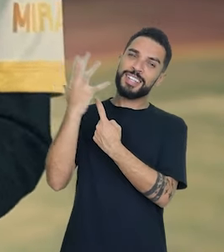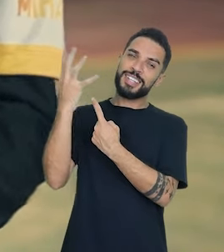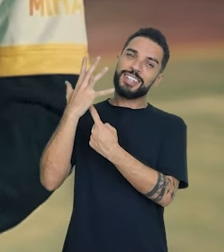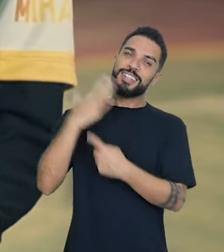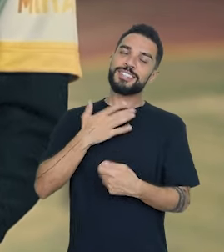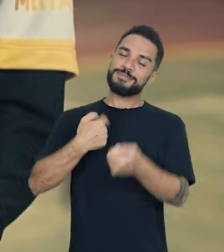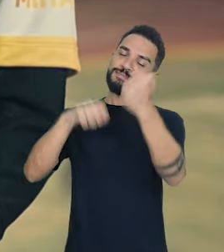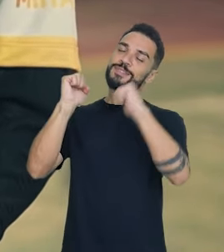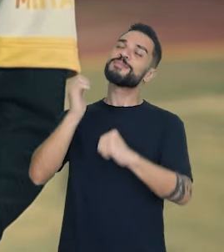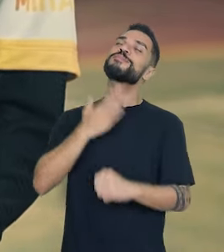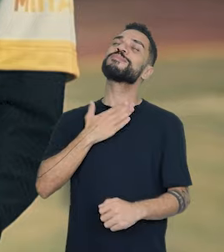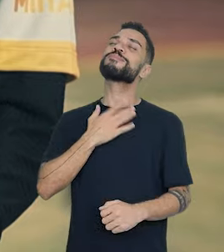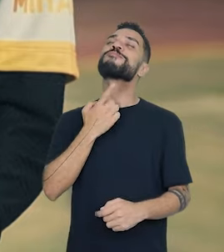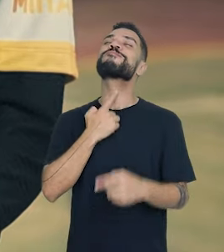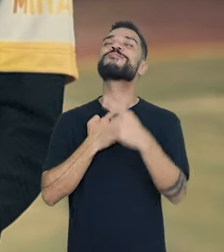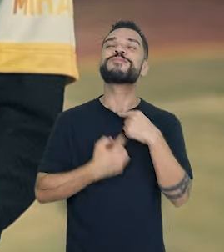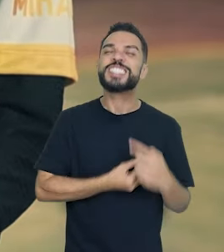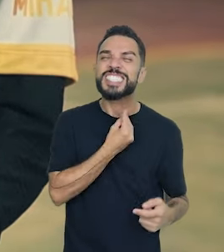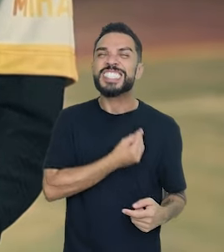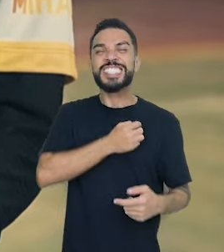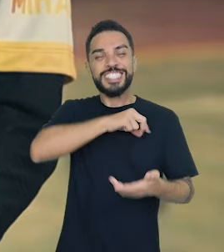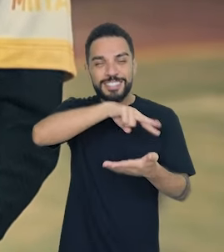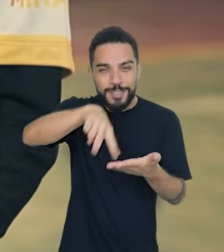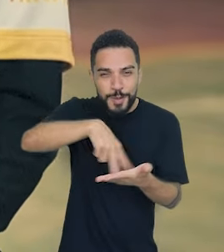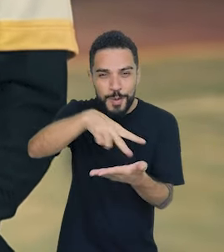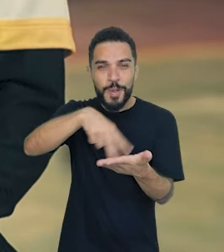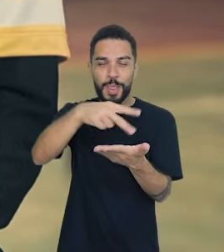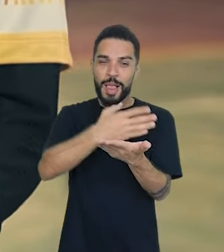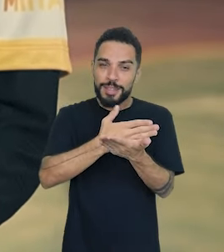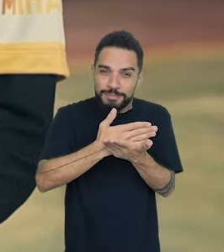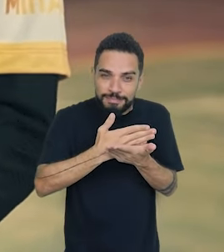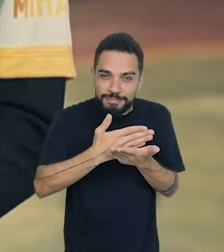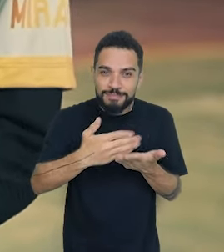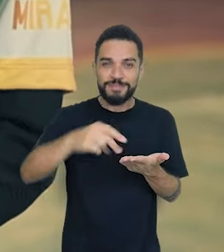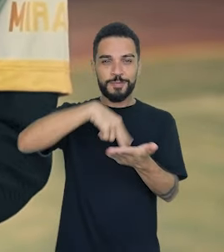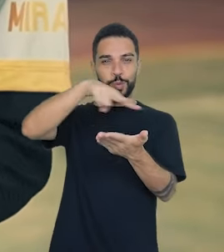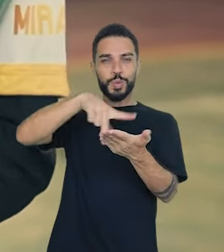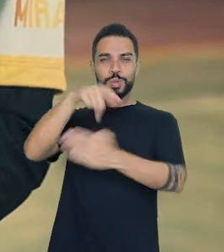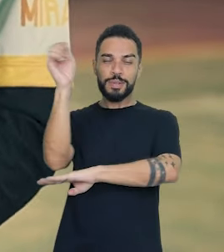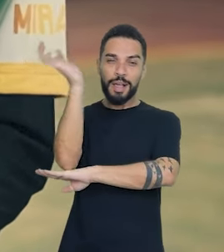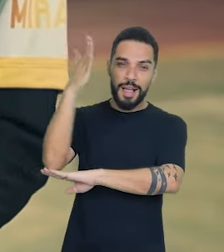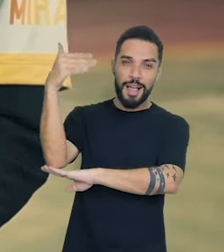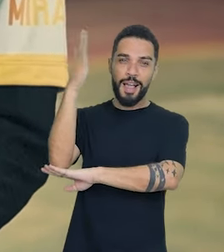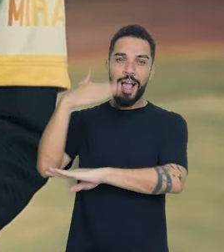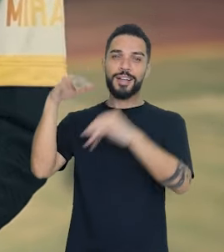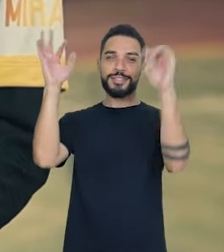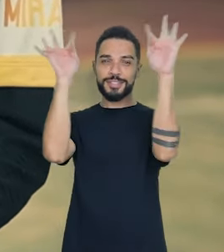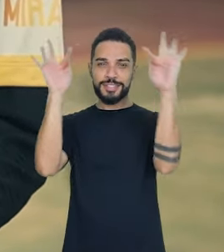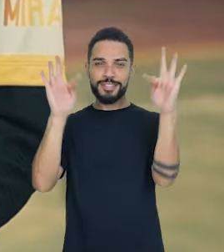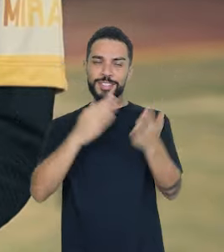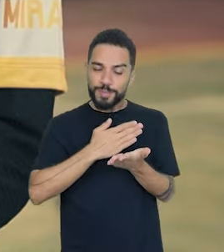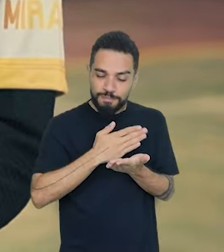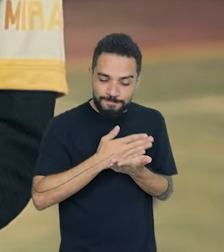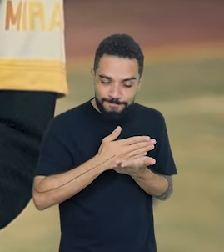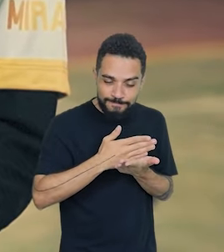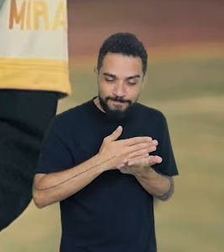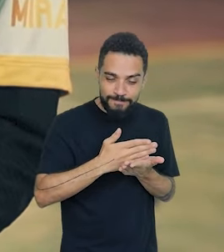deu a inspiração para começar como ser mestre sala também, me deu o início de